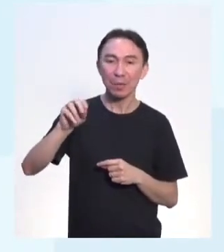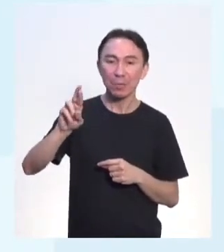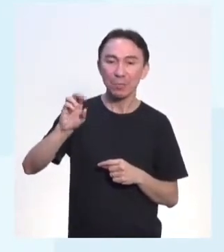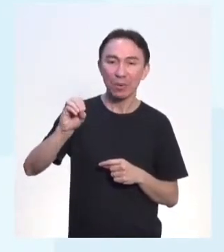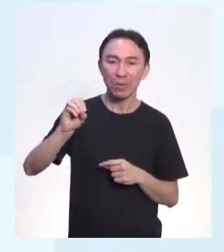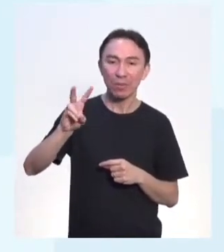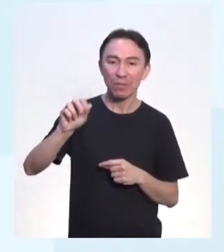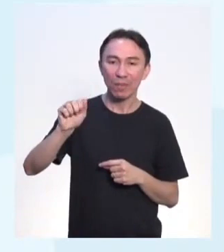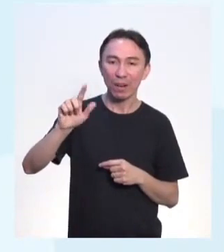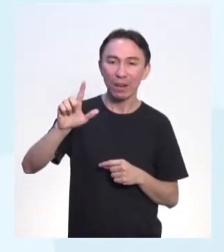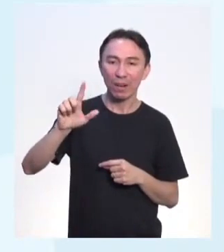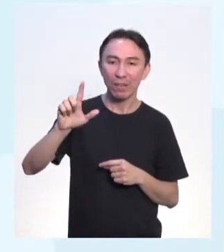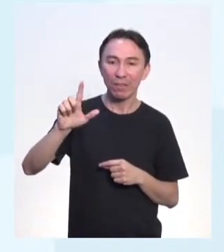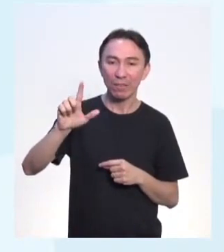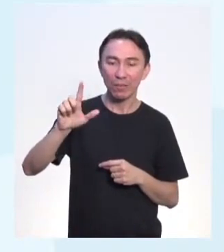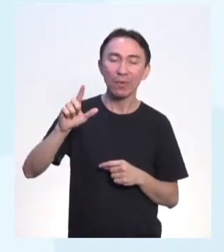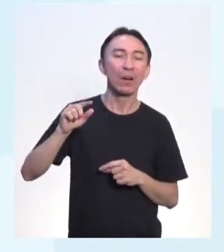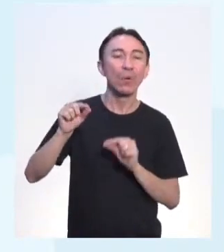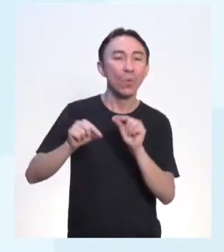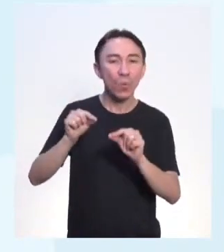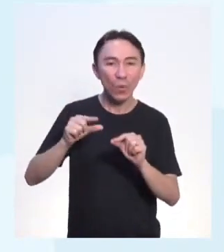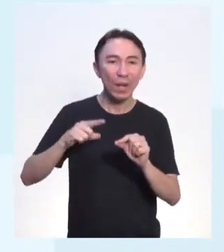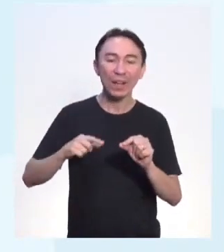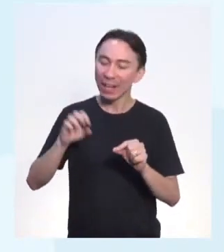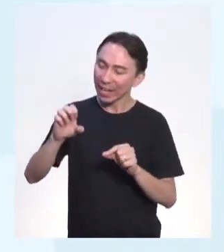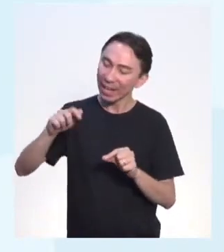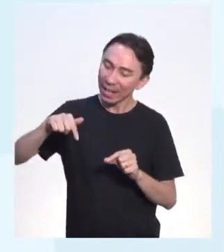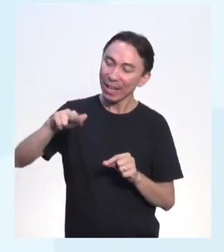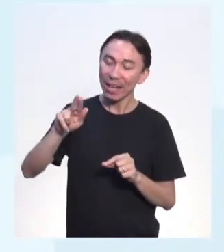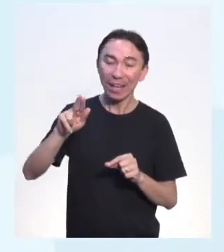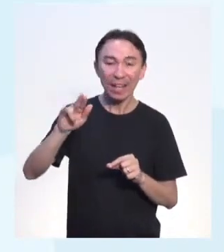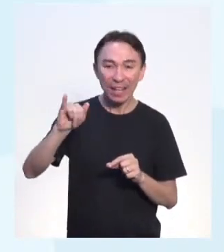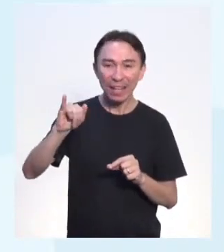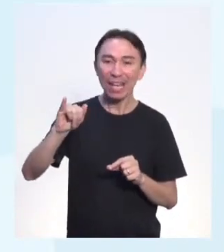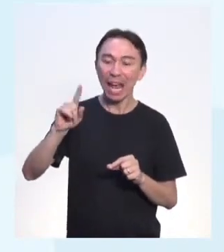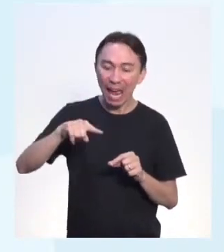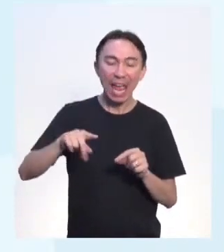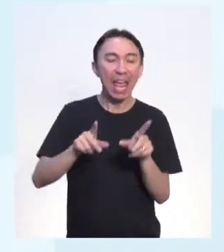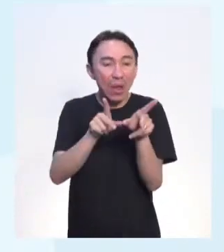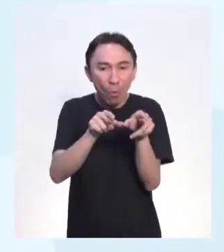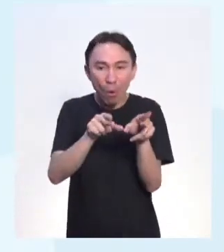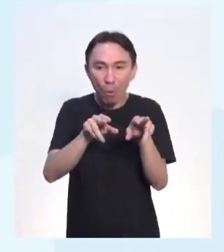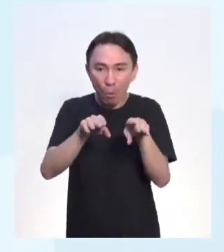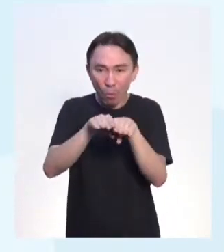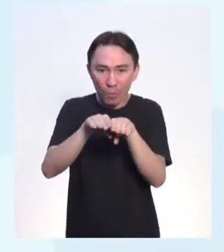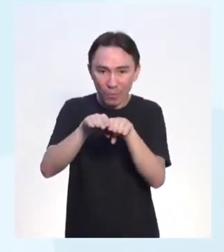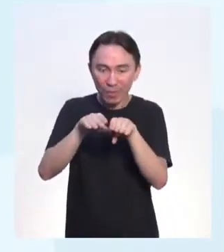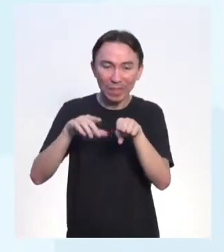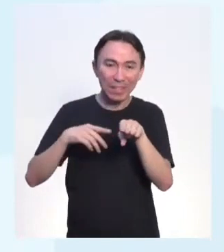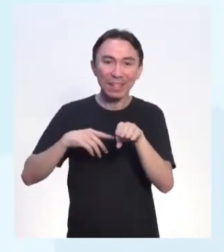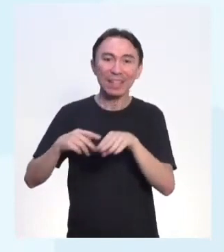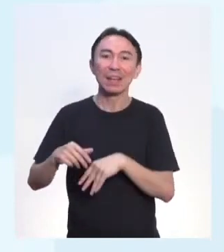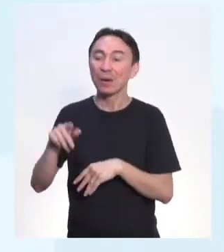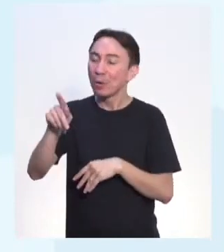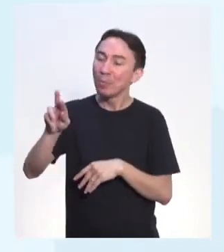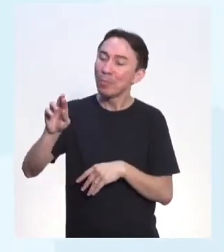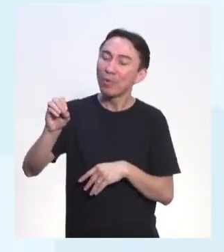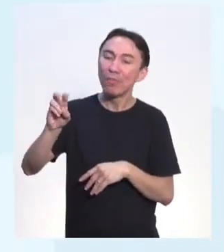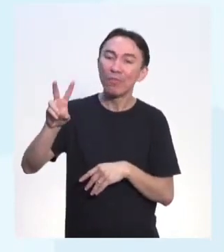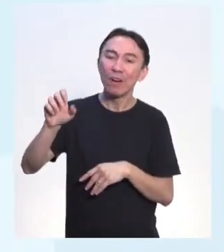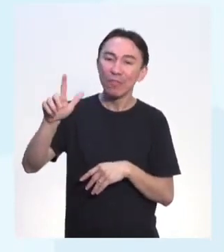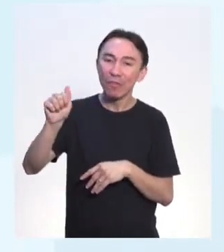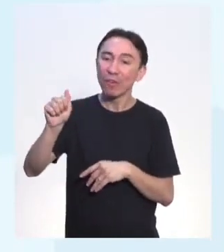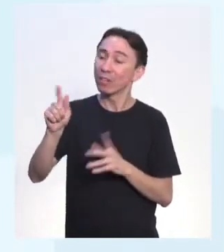o equi é de igual e provável vem de probabilidade. Então, o equiprovável é quando cada um dos